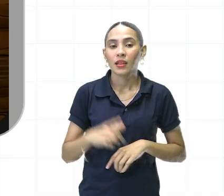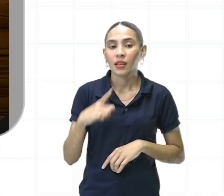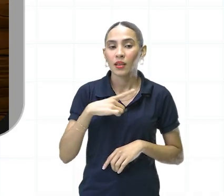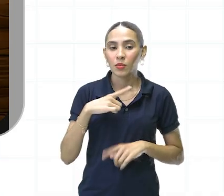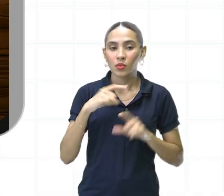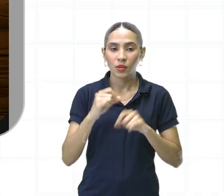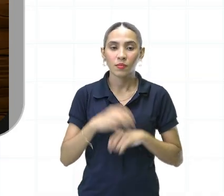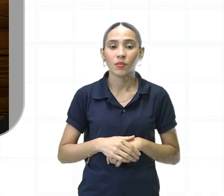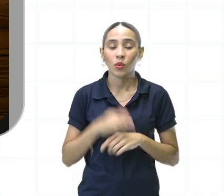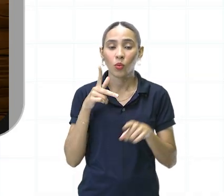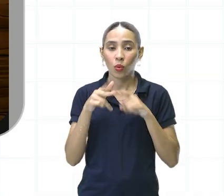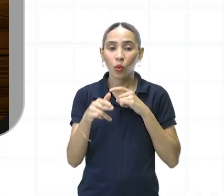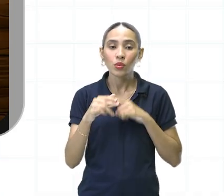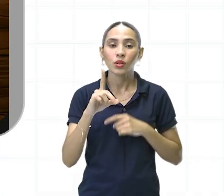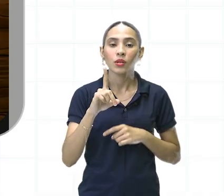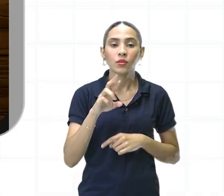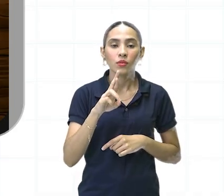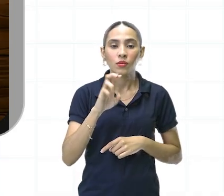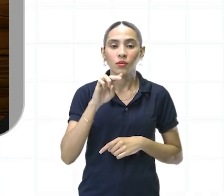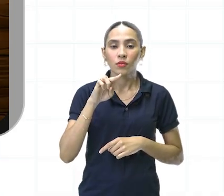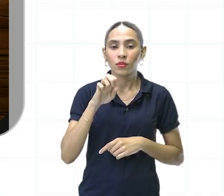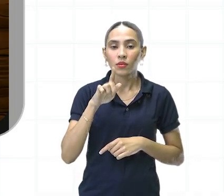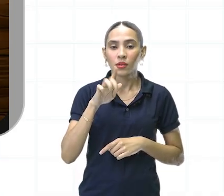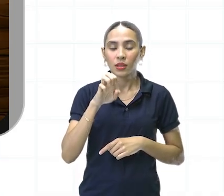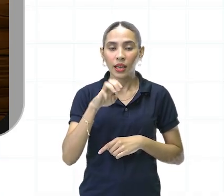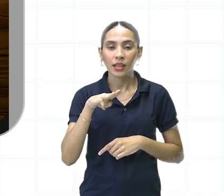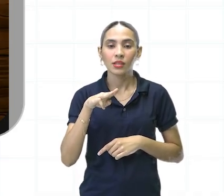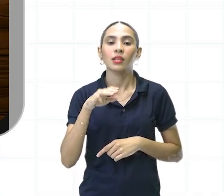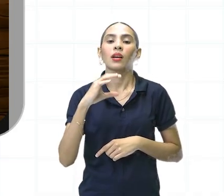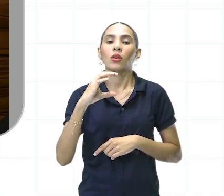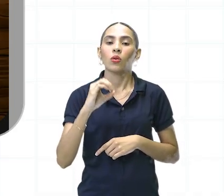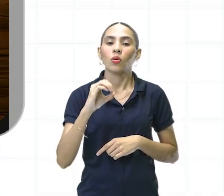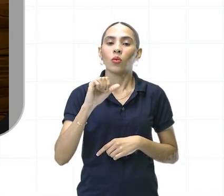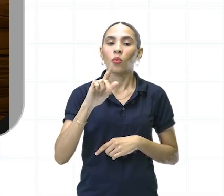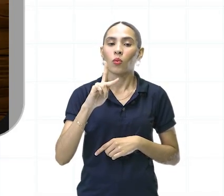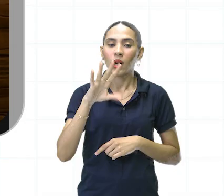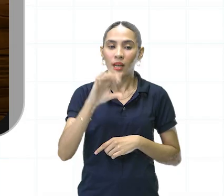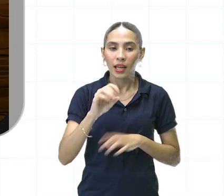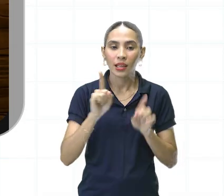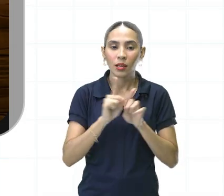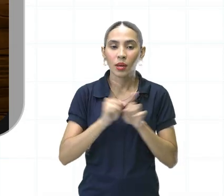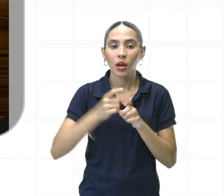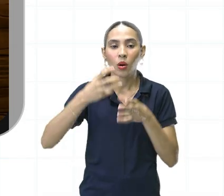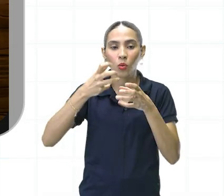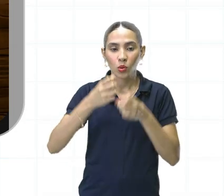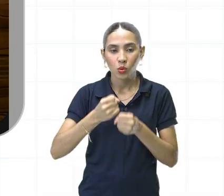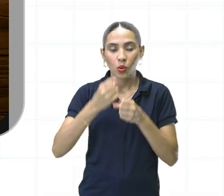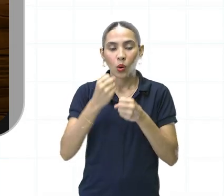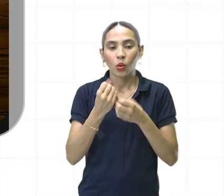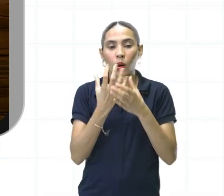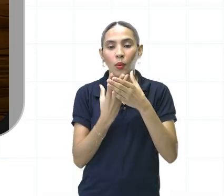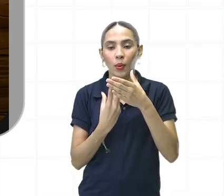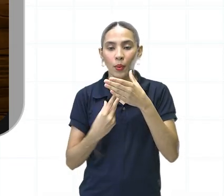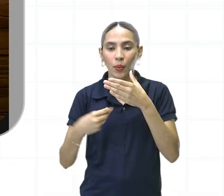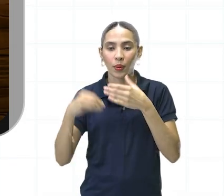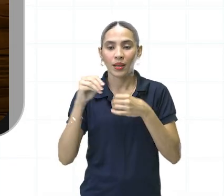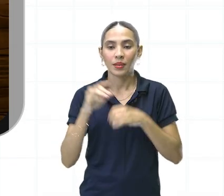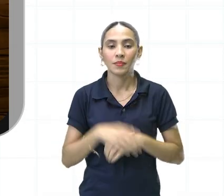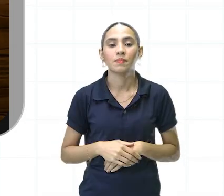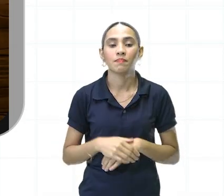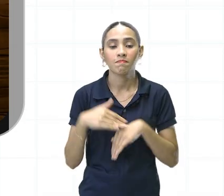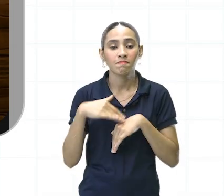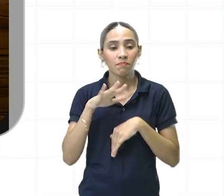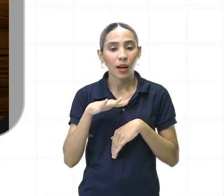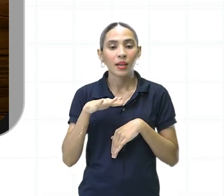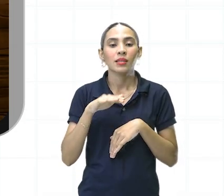o corte e a drenagem da coalhada, onde a coalhada é cortada em cubos e o soro líquido é removido, né? Quanto